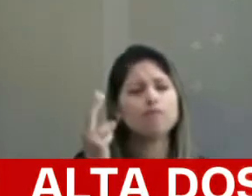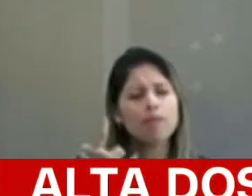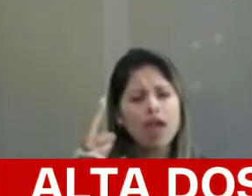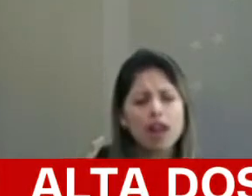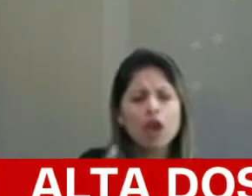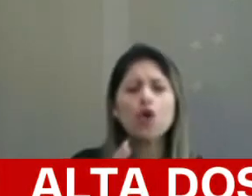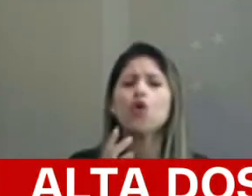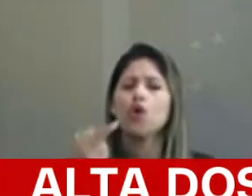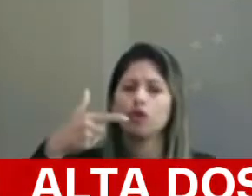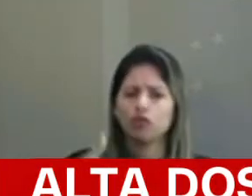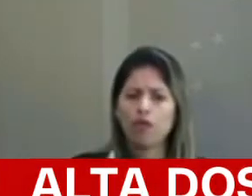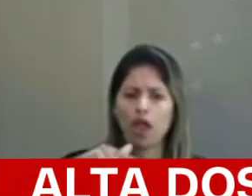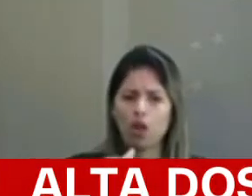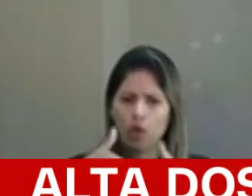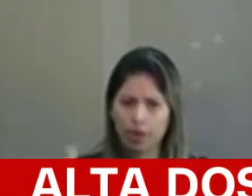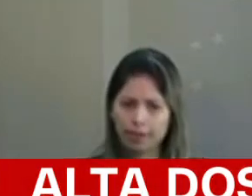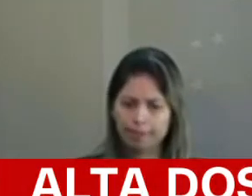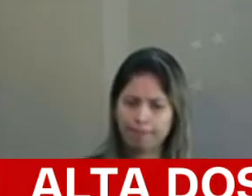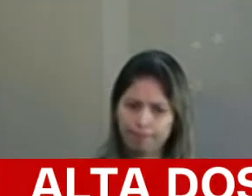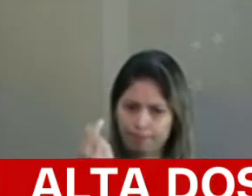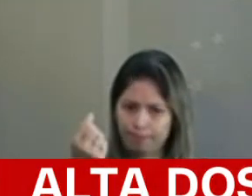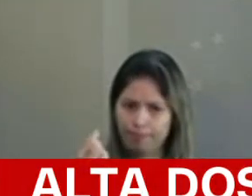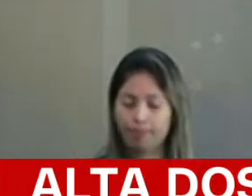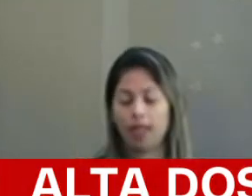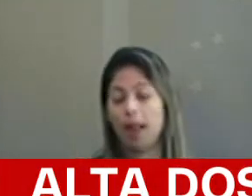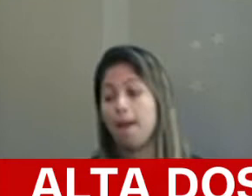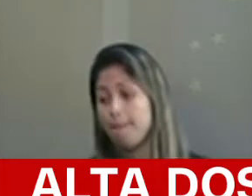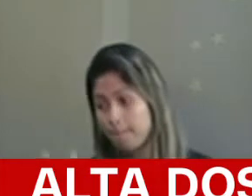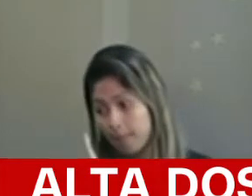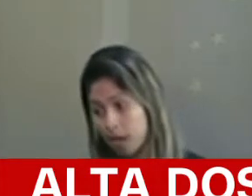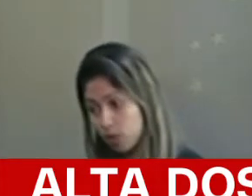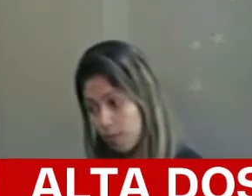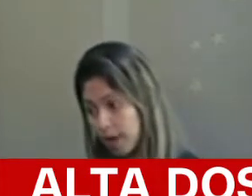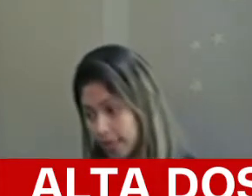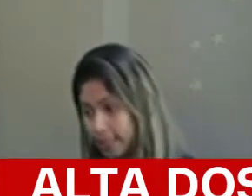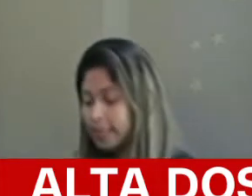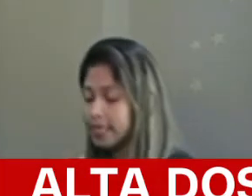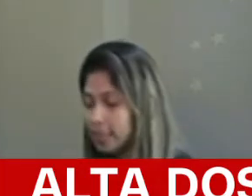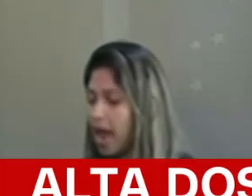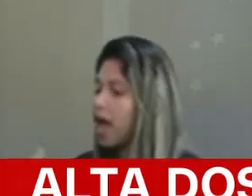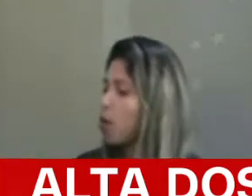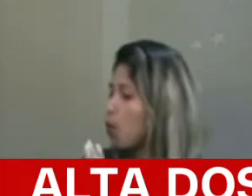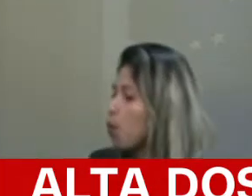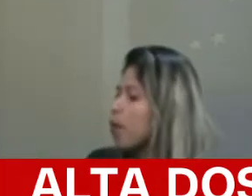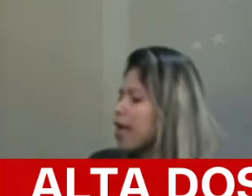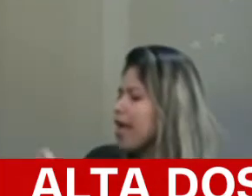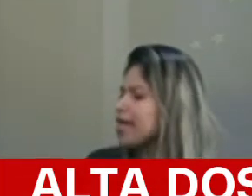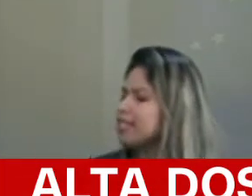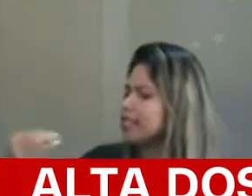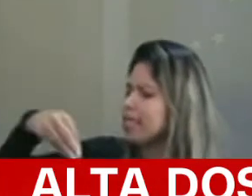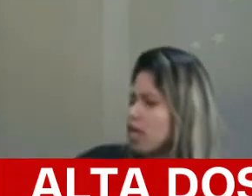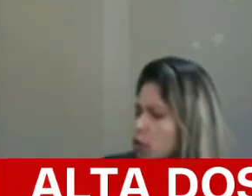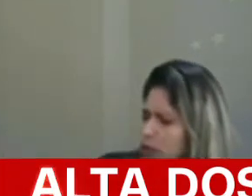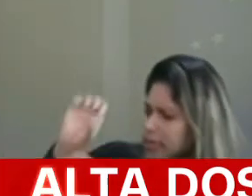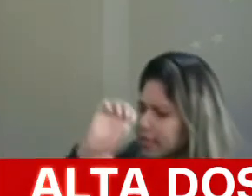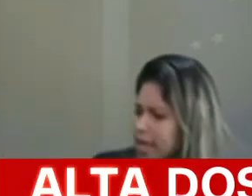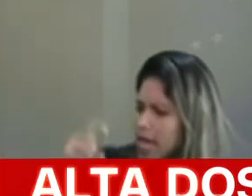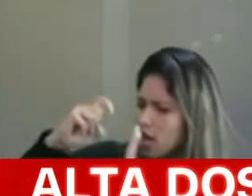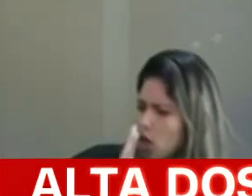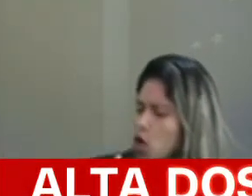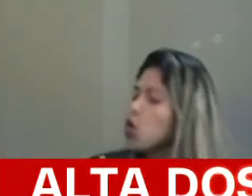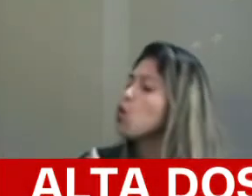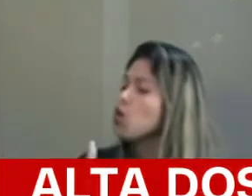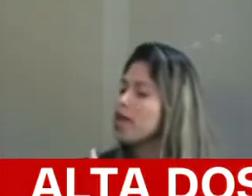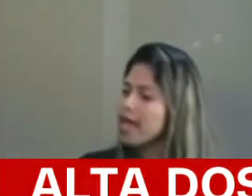preços dos combustíveis. Infelizmente, senhor presidente, a uniformização das alíquotas estaduais do imposto incidente sobre